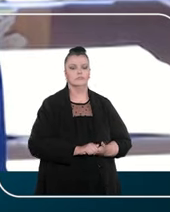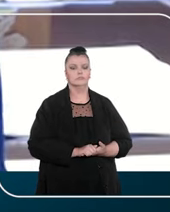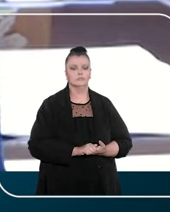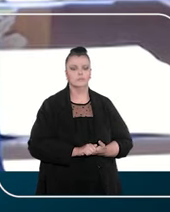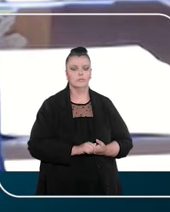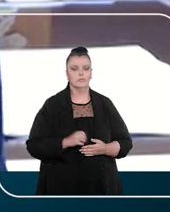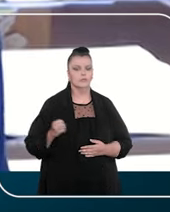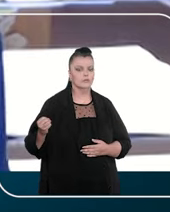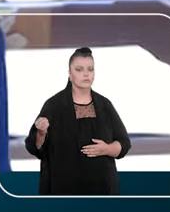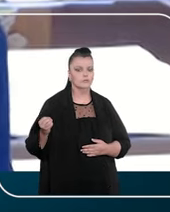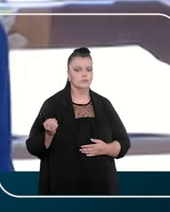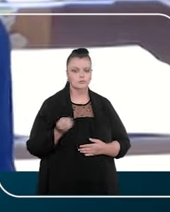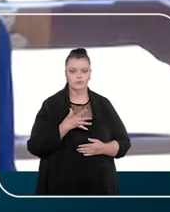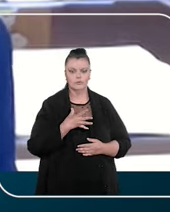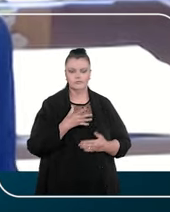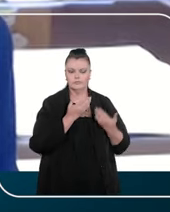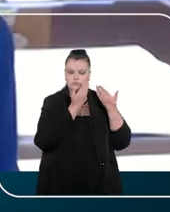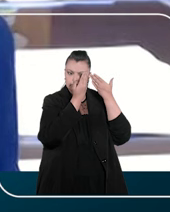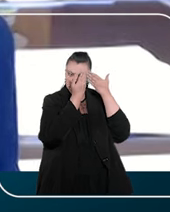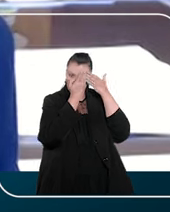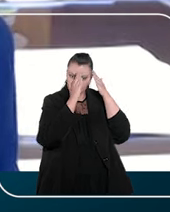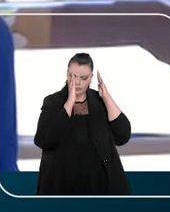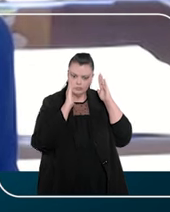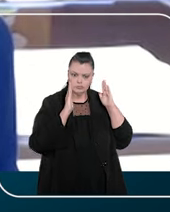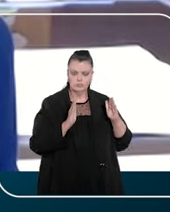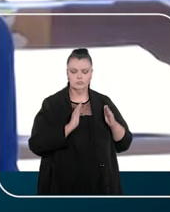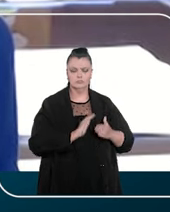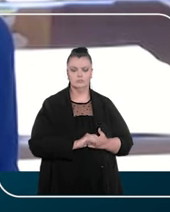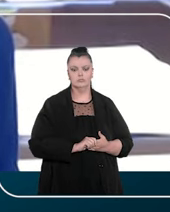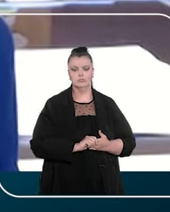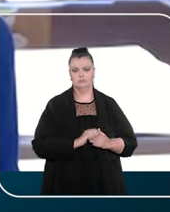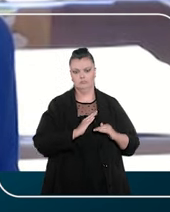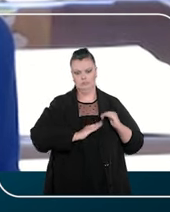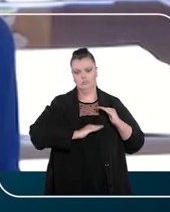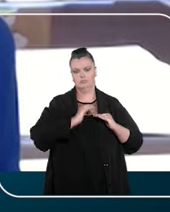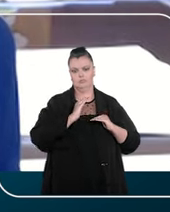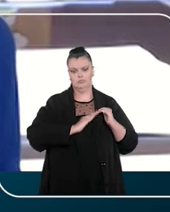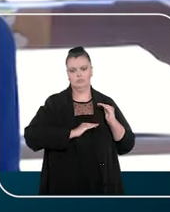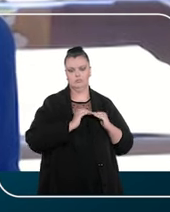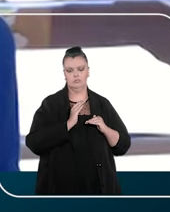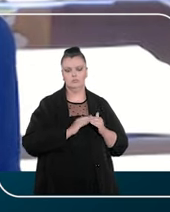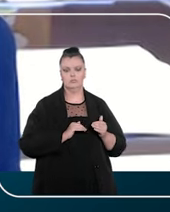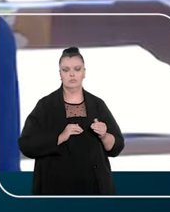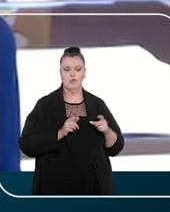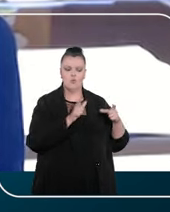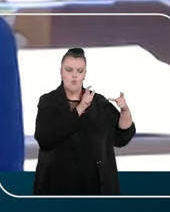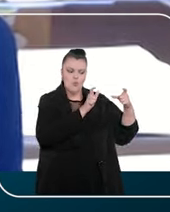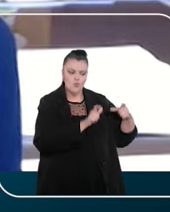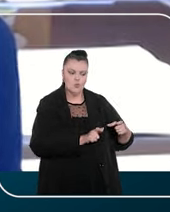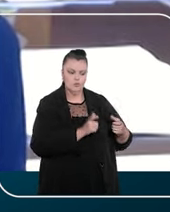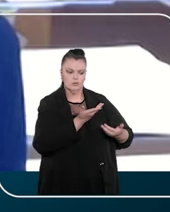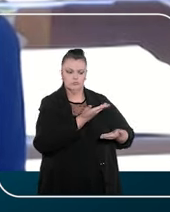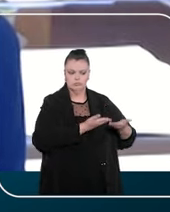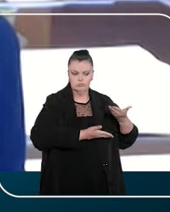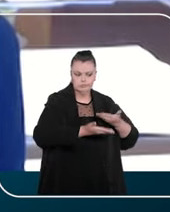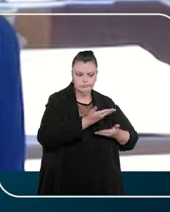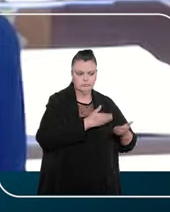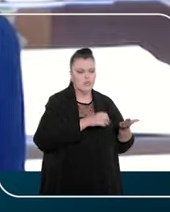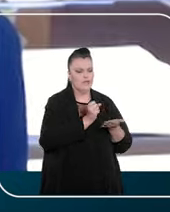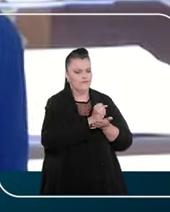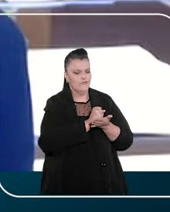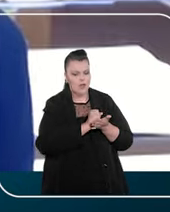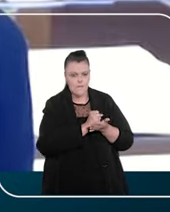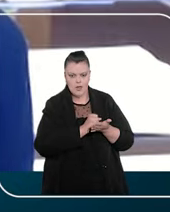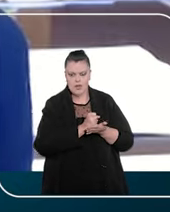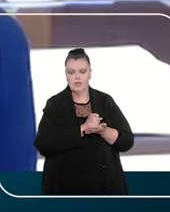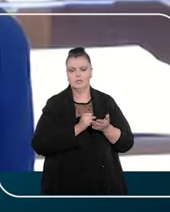novo viés, desse novo olhar. Ele fala, o local de conciliação é qualquer um, é na farmácia, no supermercado, é